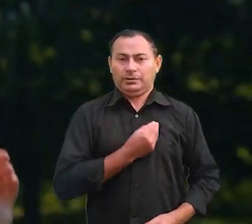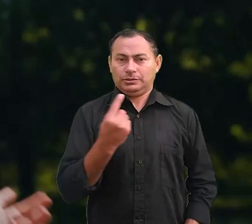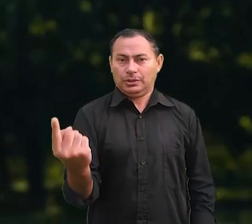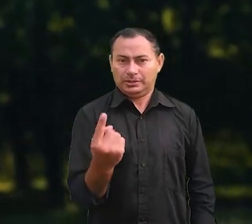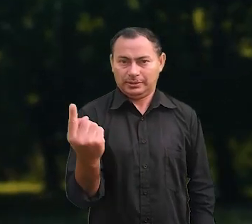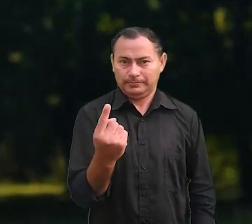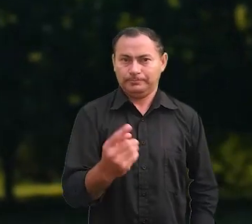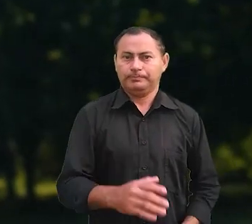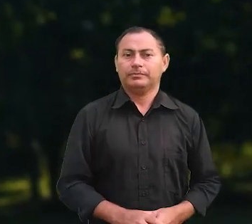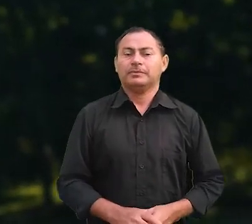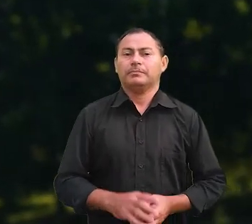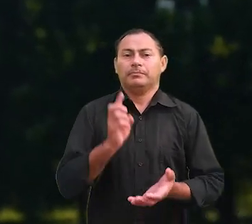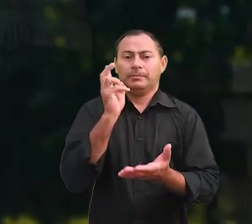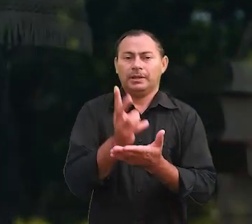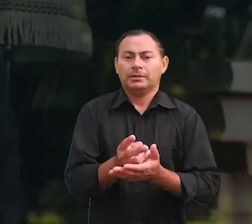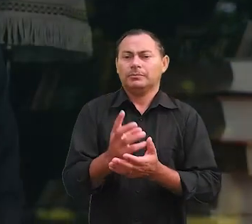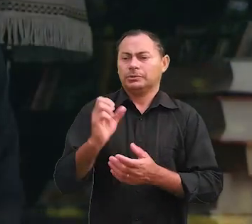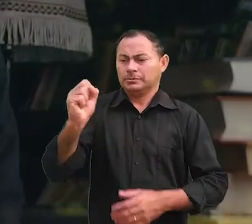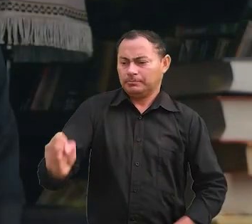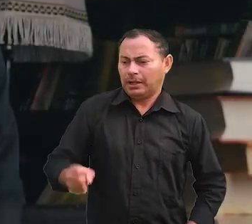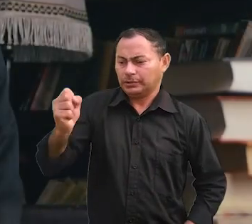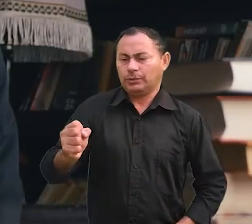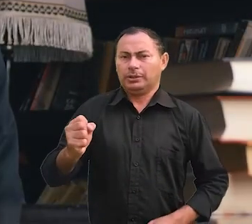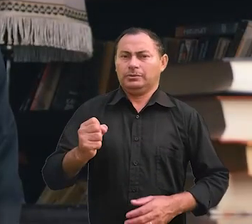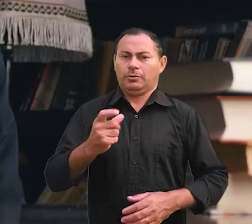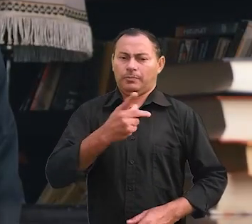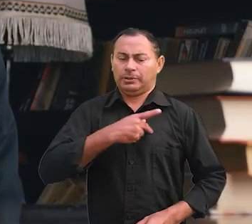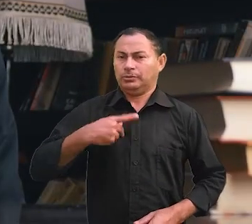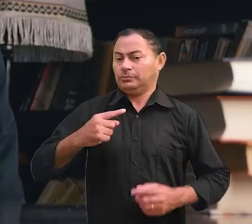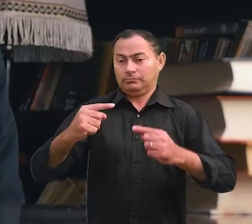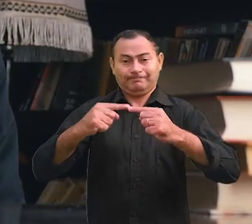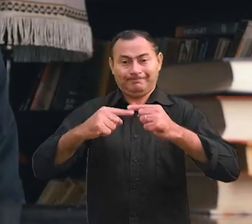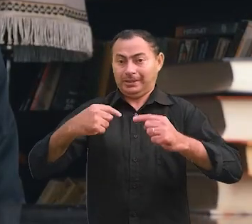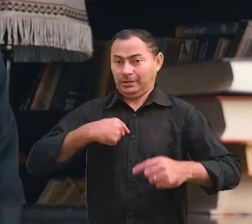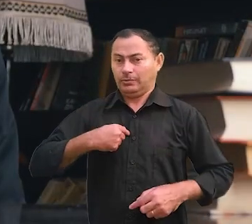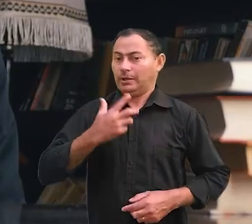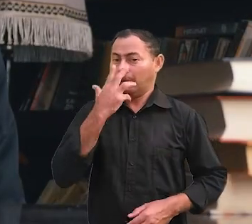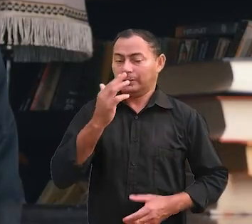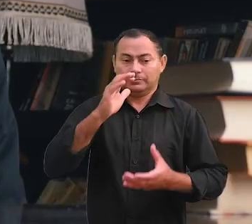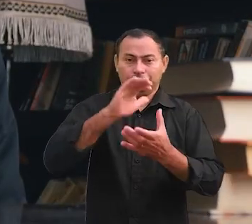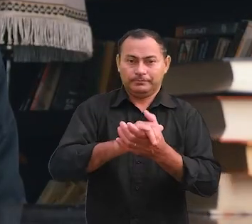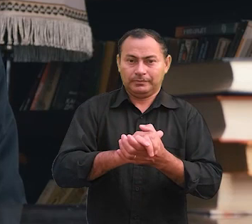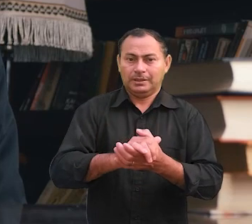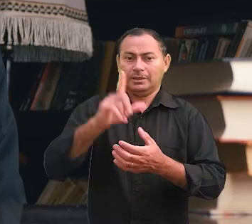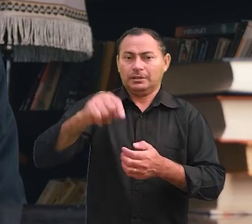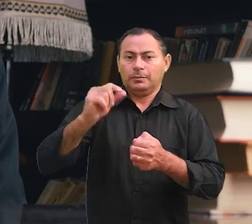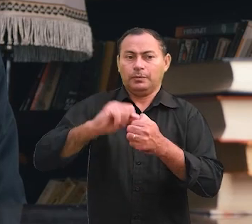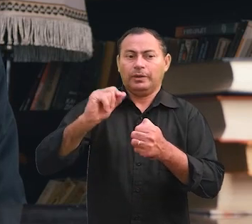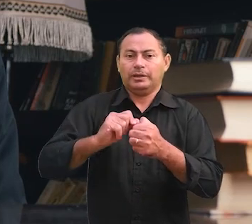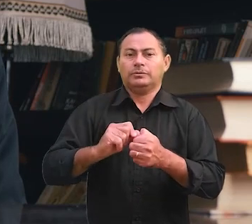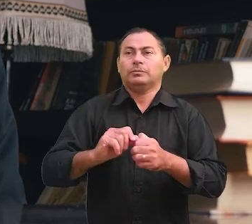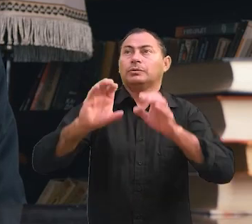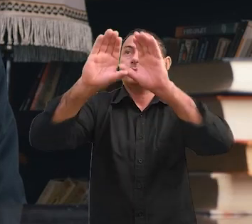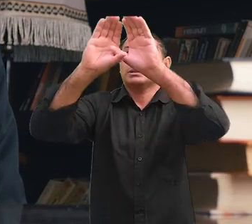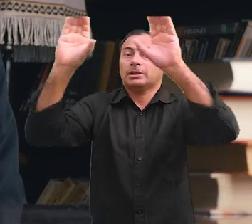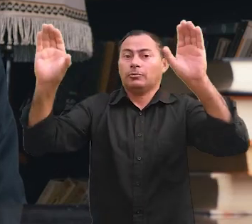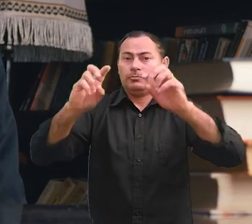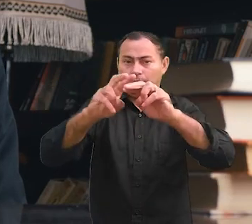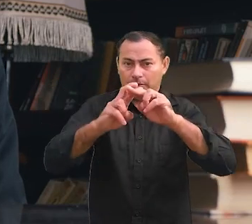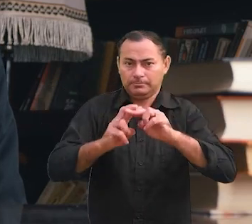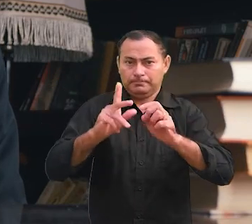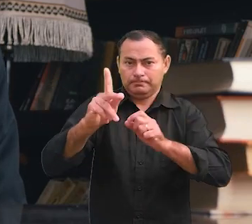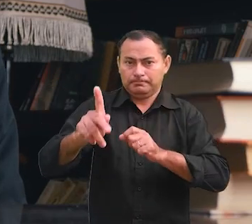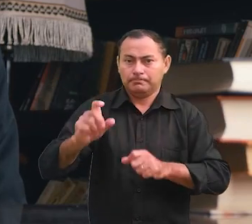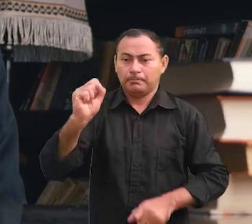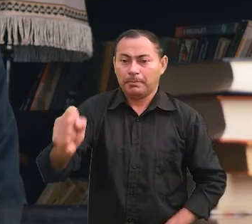ninguém viva sozinho apesar de muitos pastores não concordarem comigo eu não acho que os casamentos sejam feitos no céu